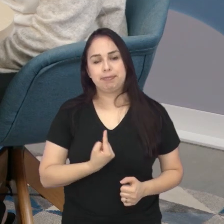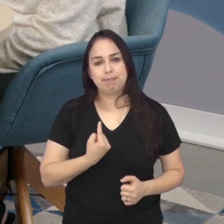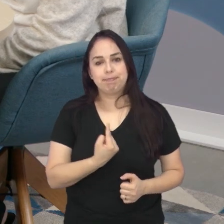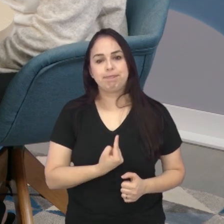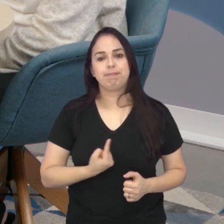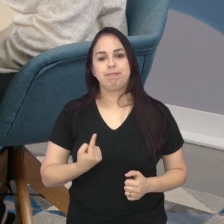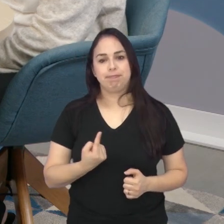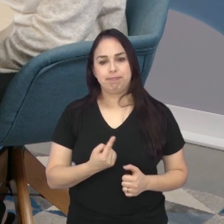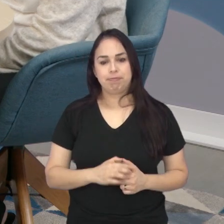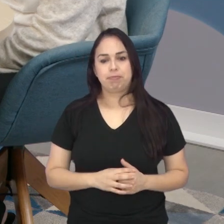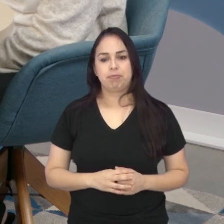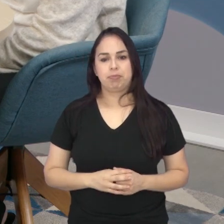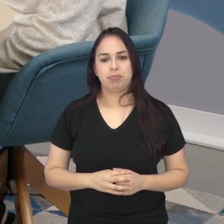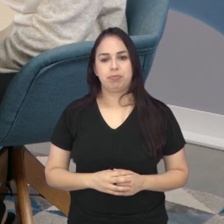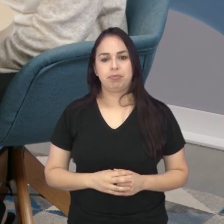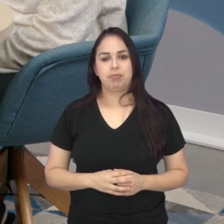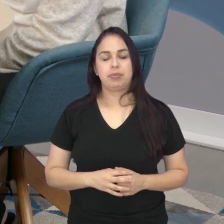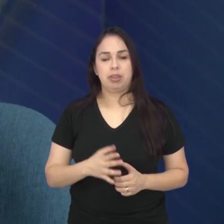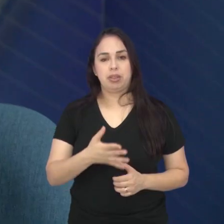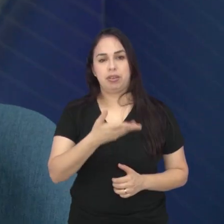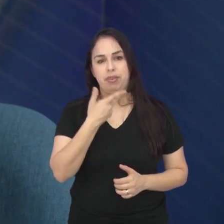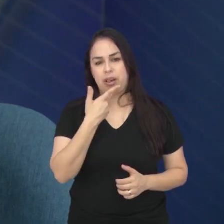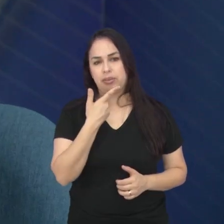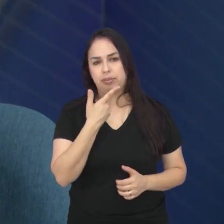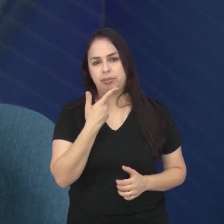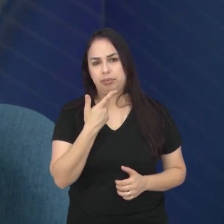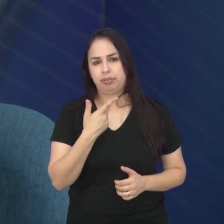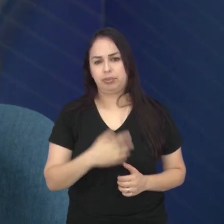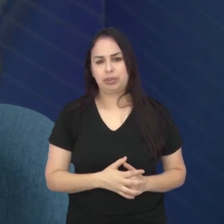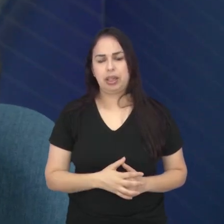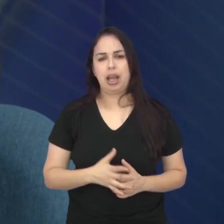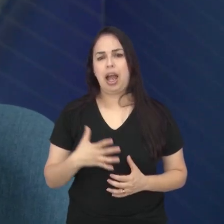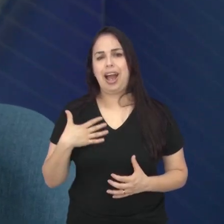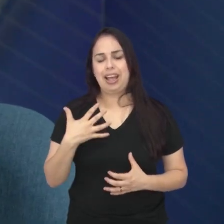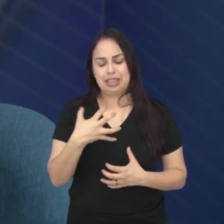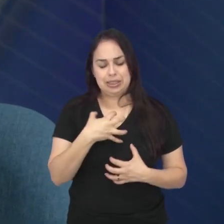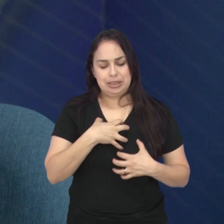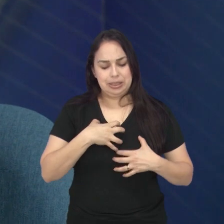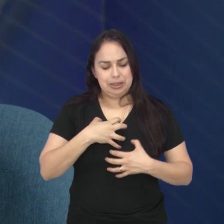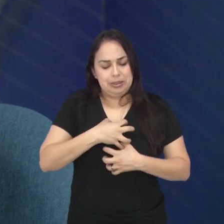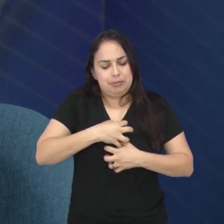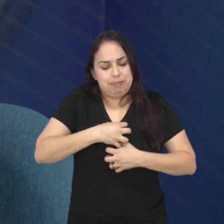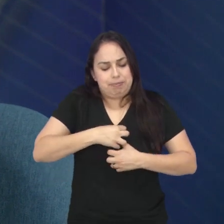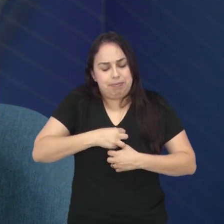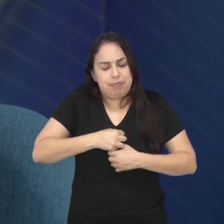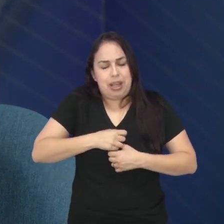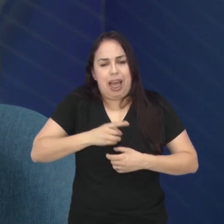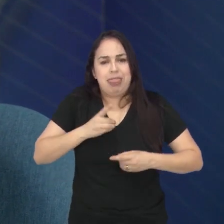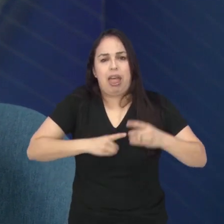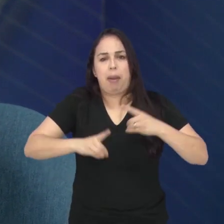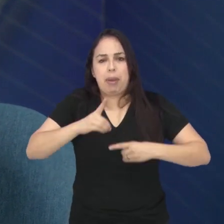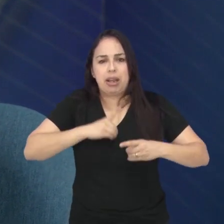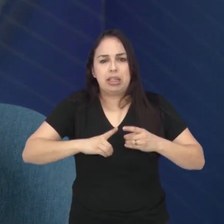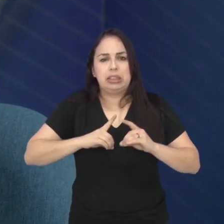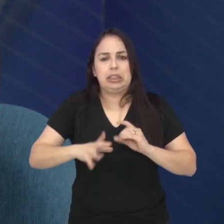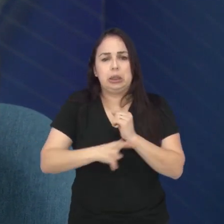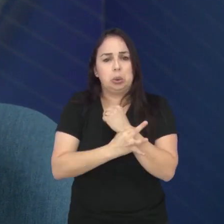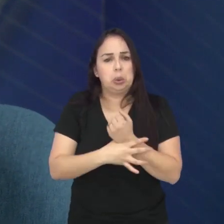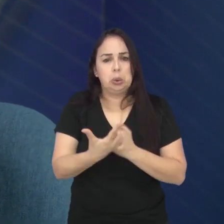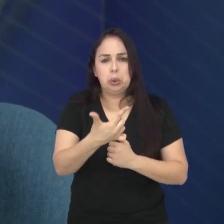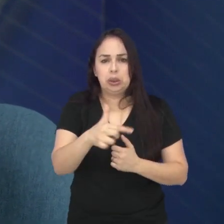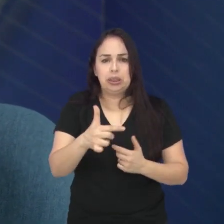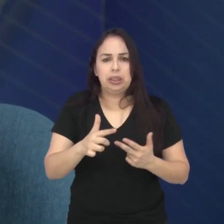aí, para entrar, né, como você mencionou anteriormente, depressão, outras doenças, aí vem a